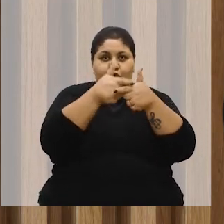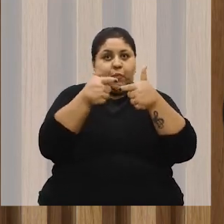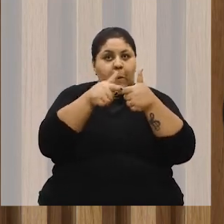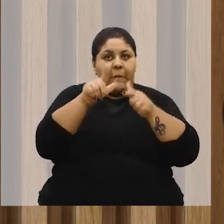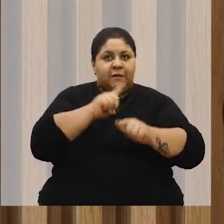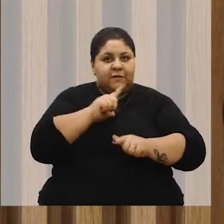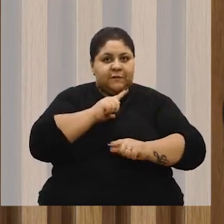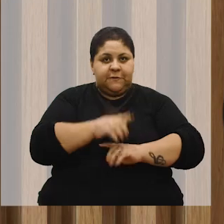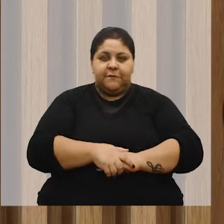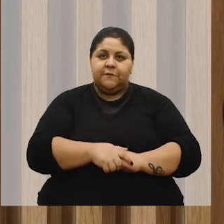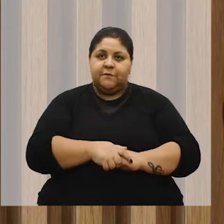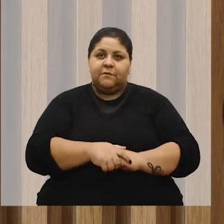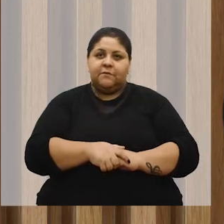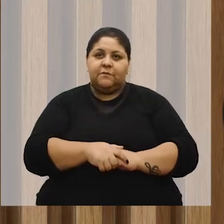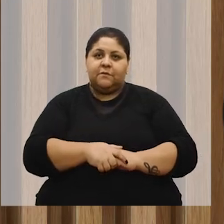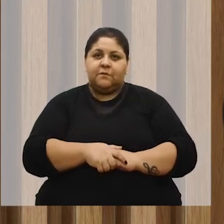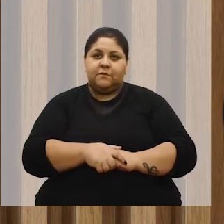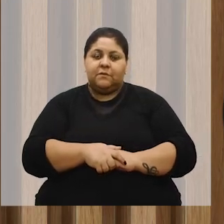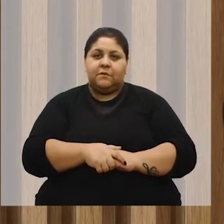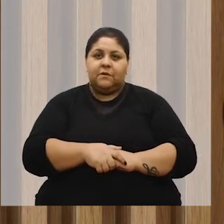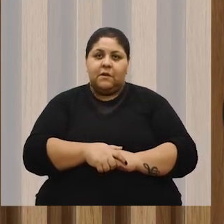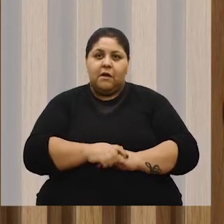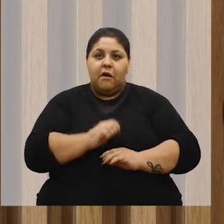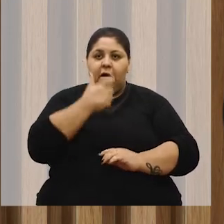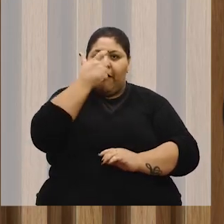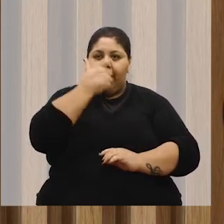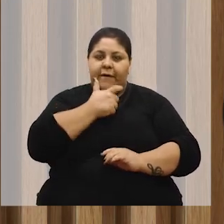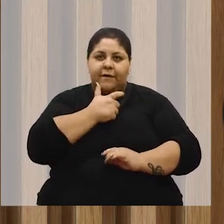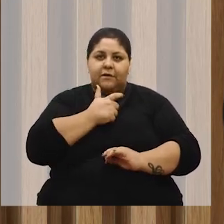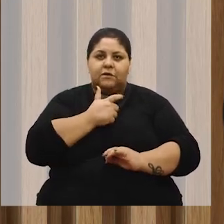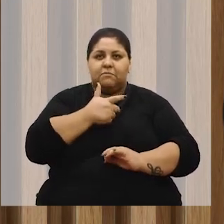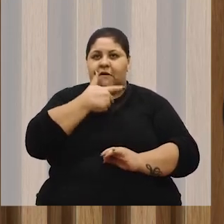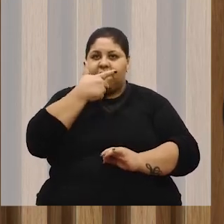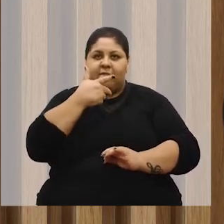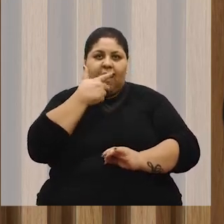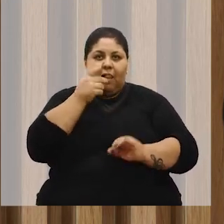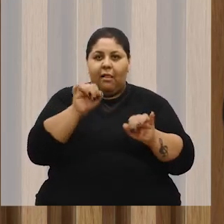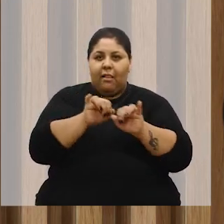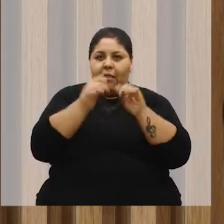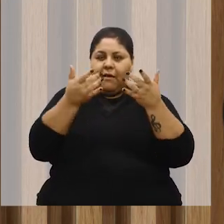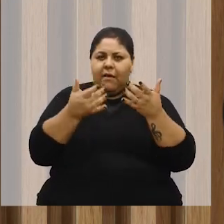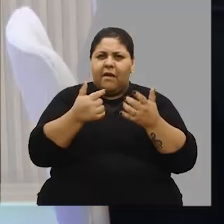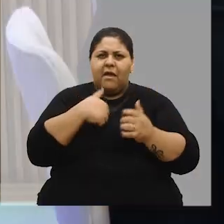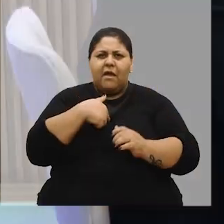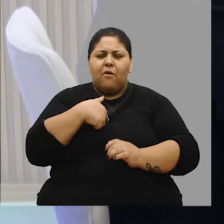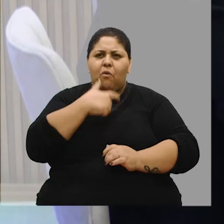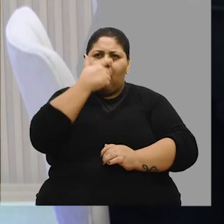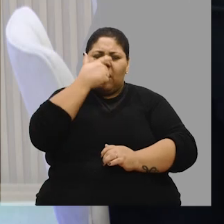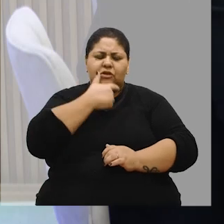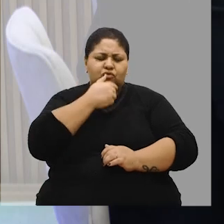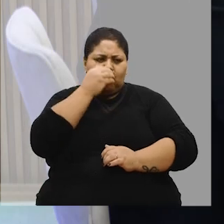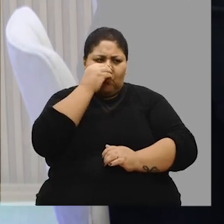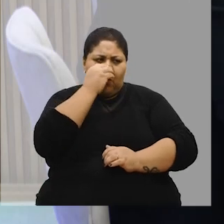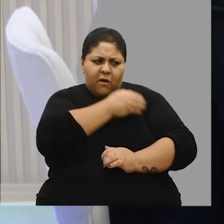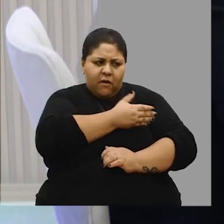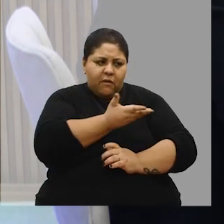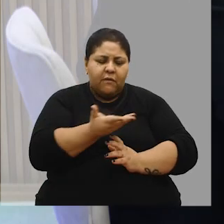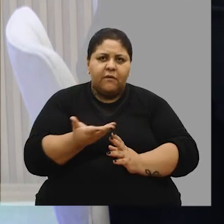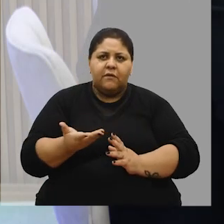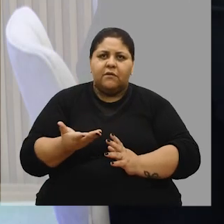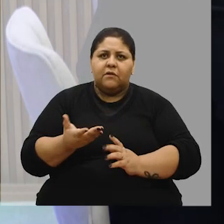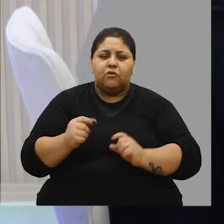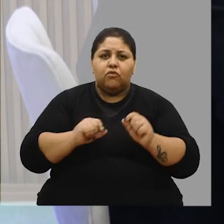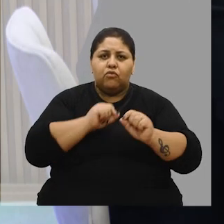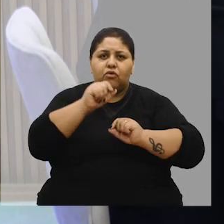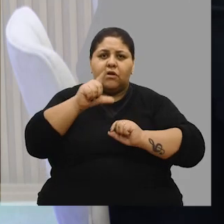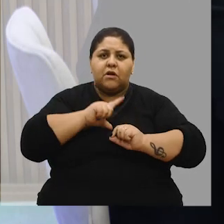nós temos. Parece até ser meio utópico isso, mas é verdade. Aliás, eu acho um absurdo O quê? o que